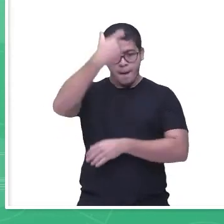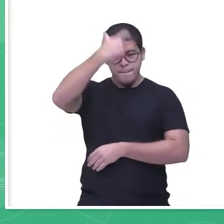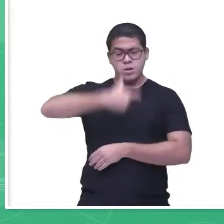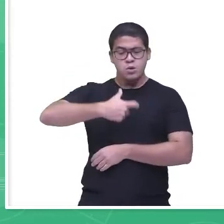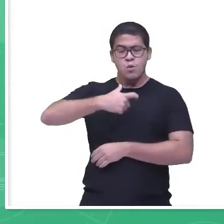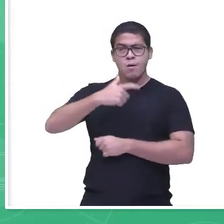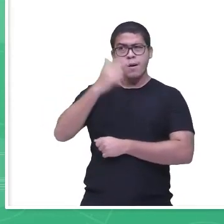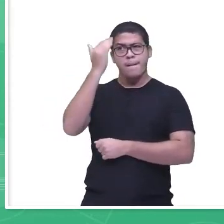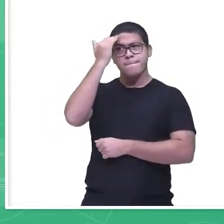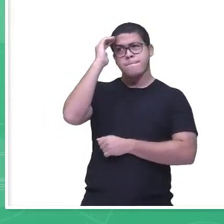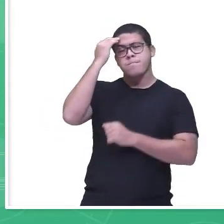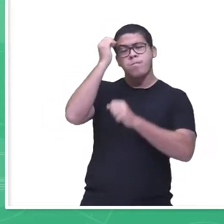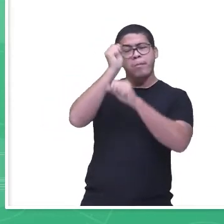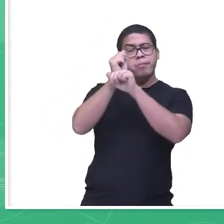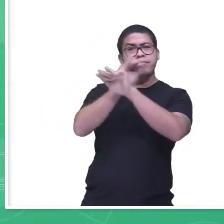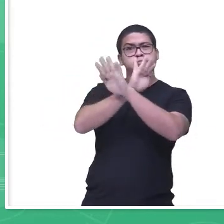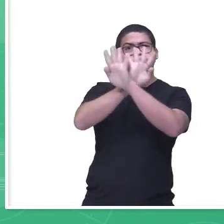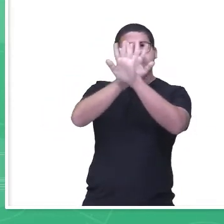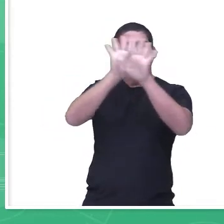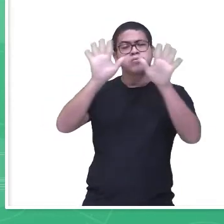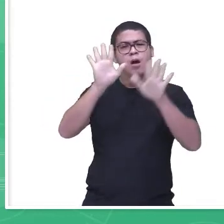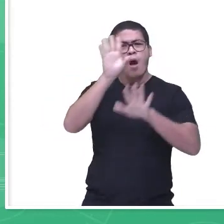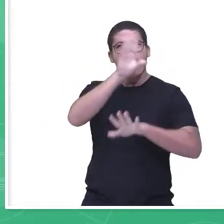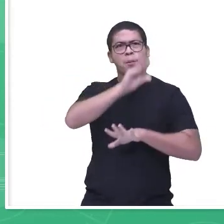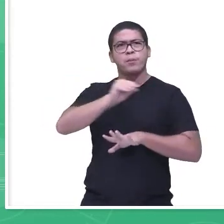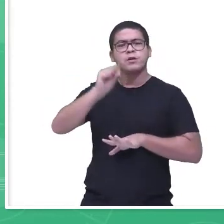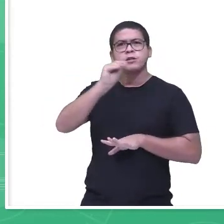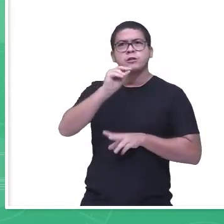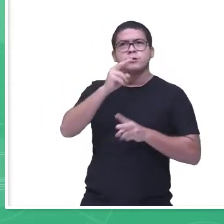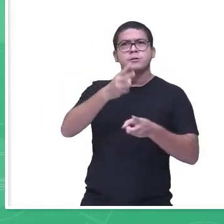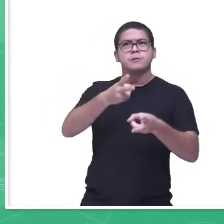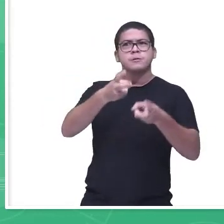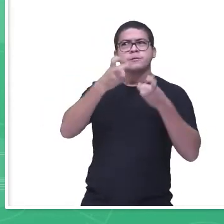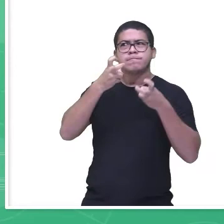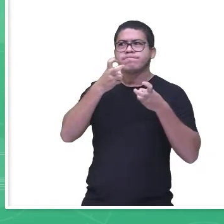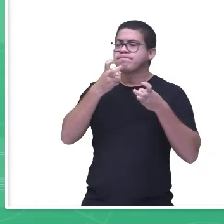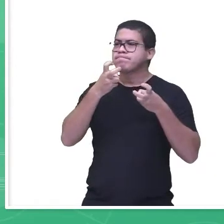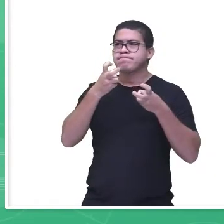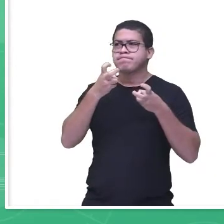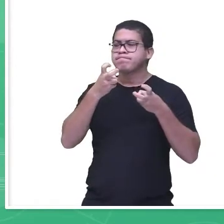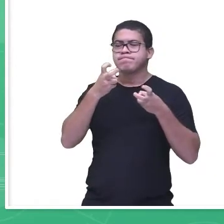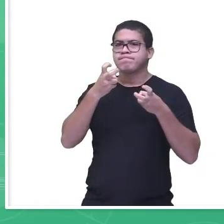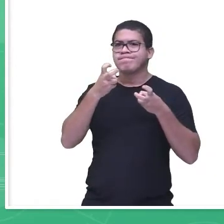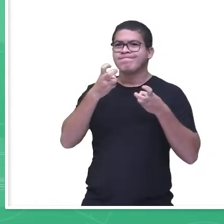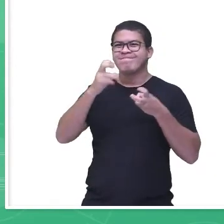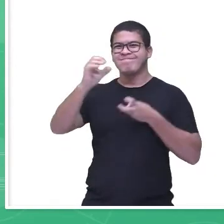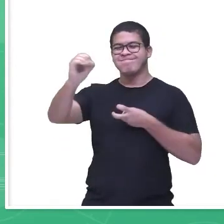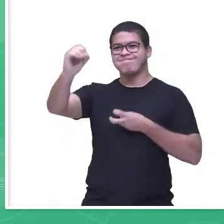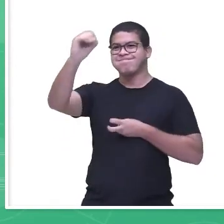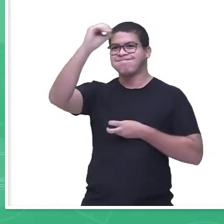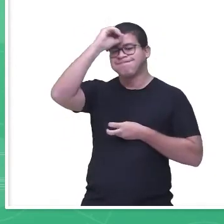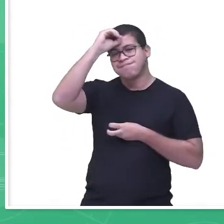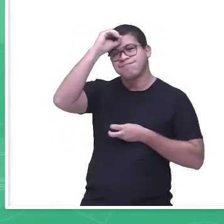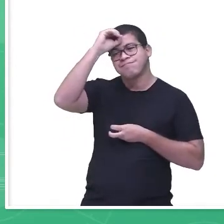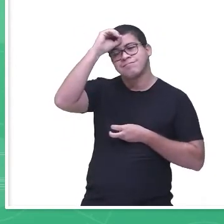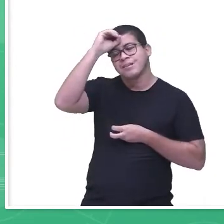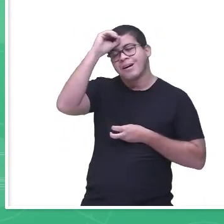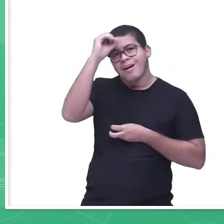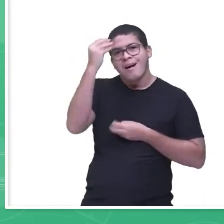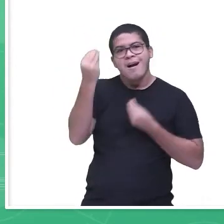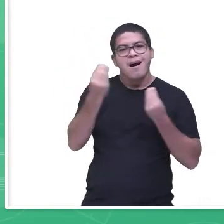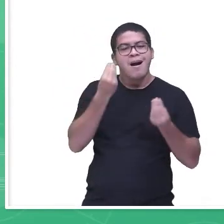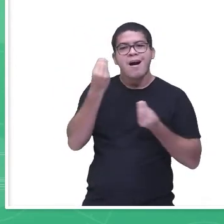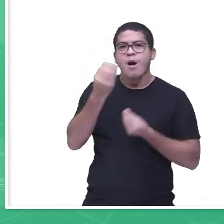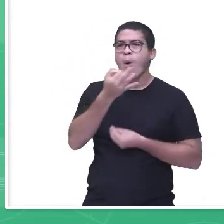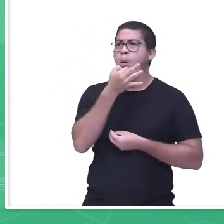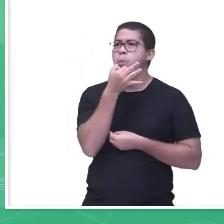próprio interlocutor percebia que tudo o que ele conhecia não passava de doxa, não